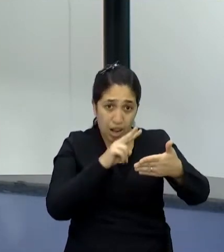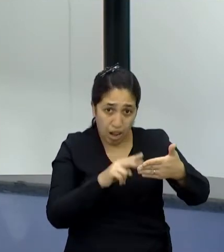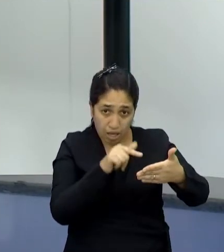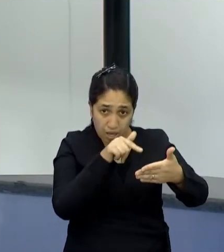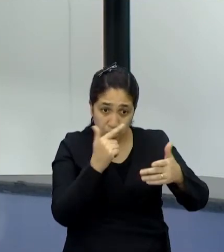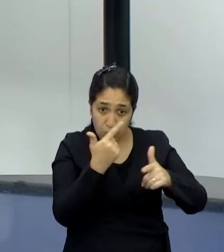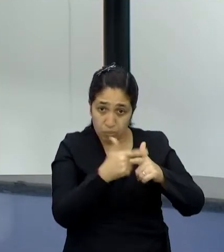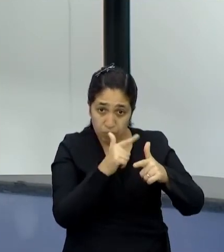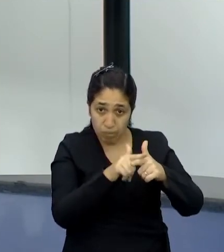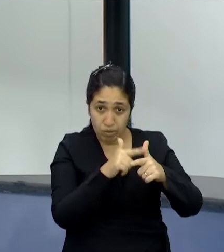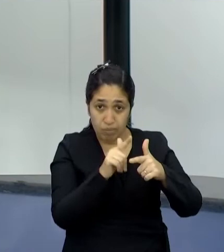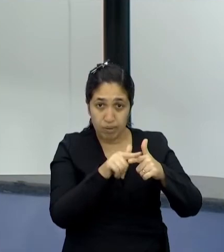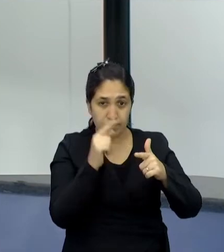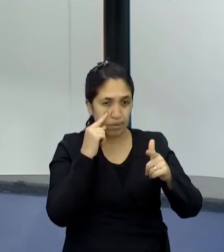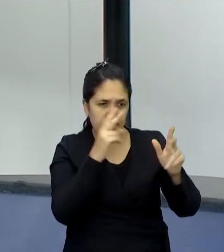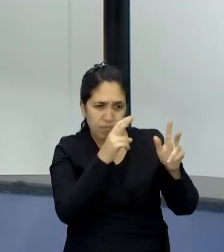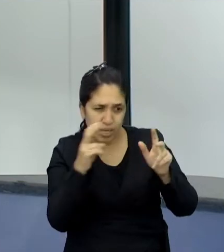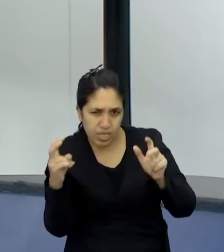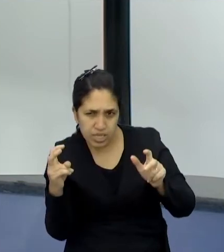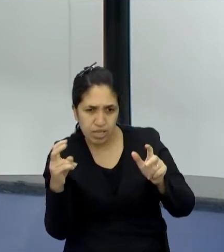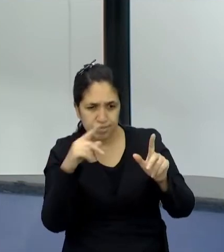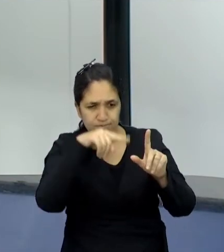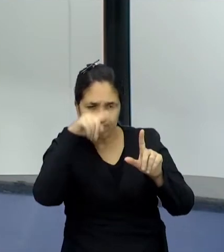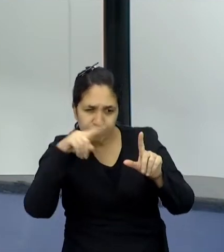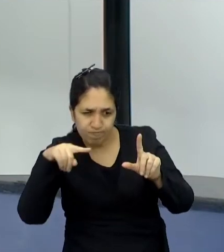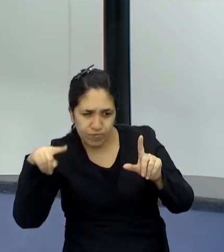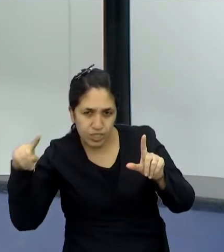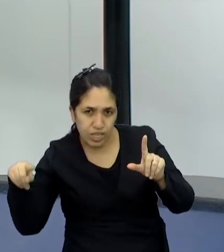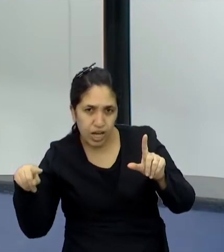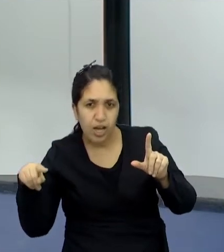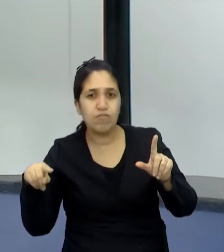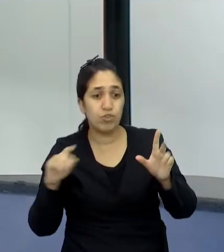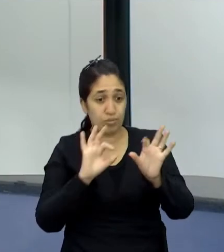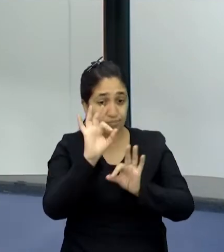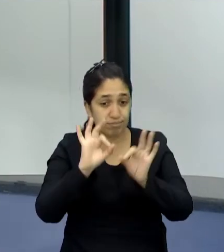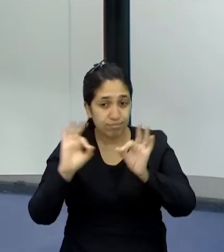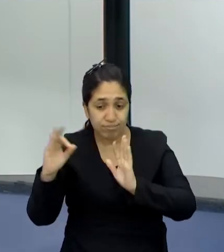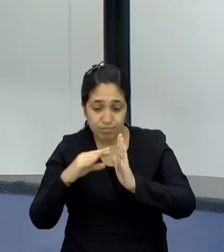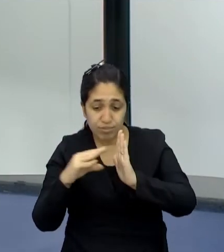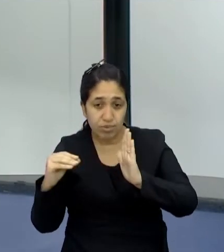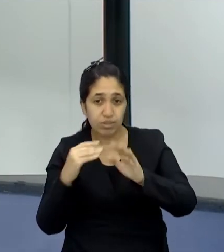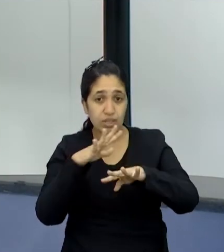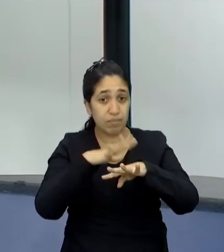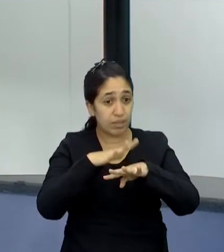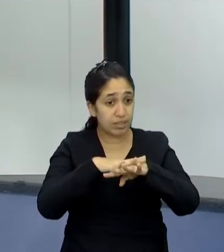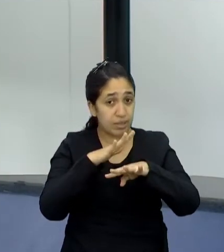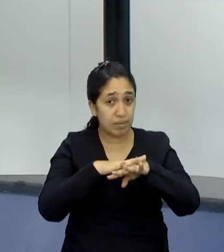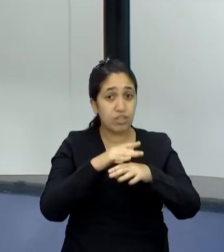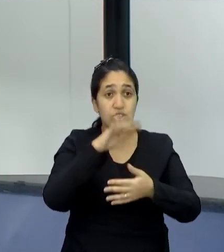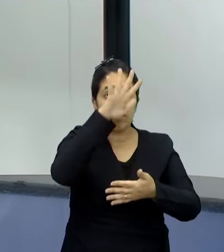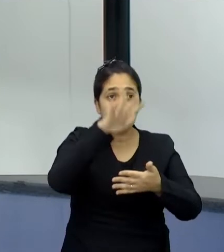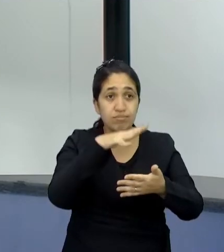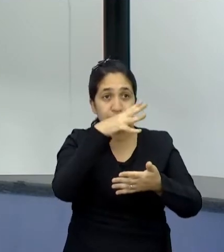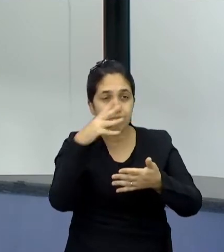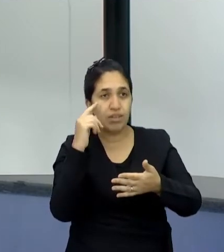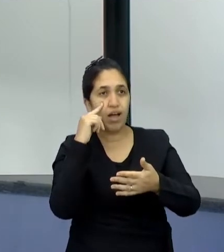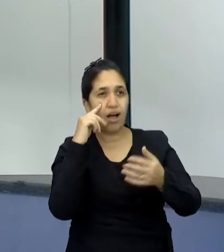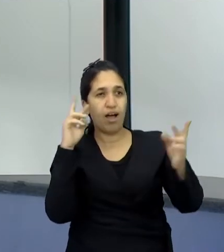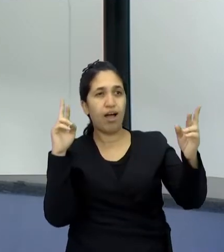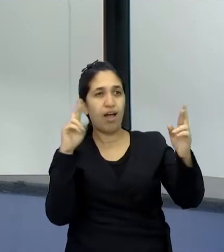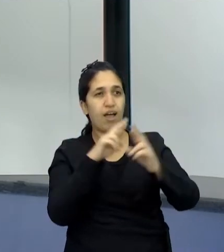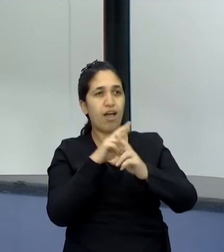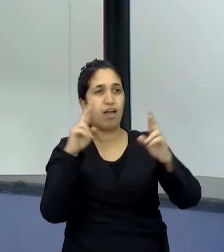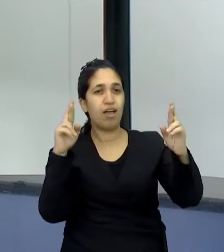problema, identifica as variáveis para a gente fazer uma modelagem matemática e faz uma tabela inicial relacionando essas